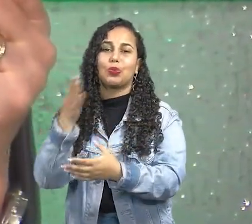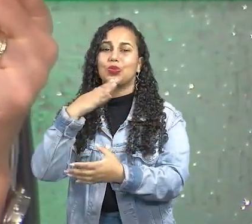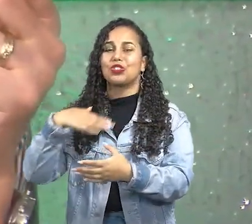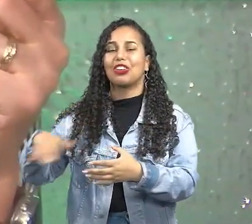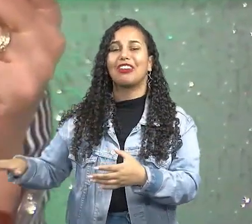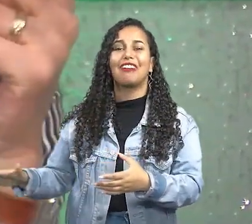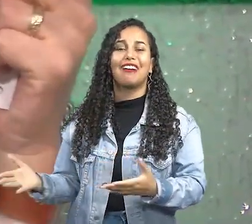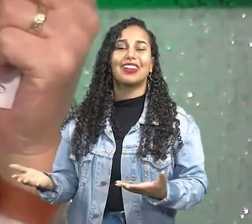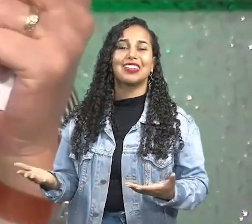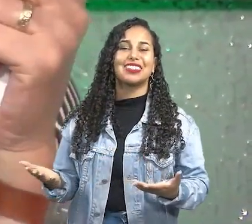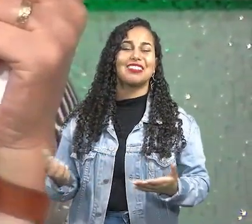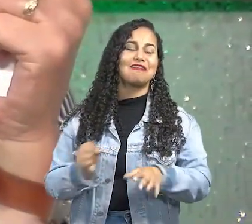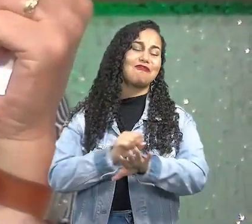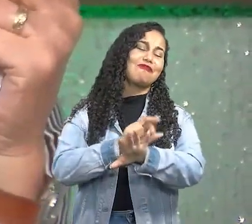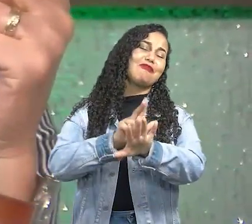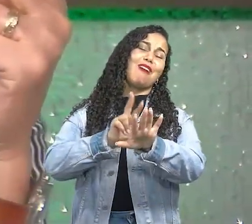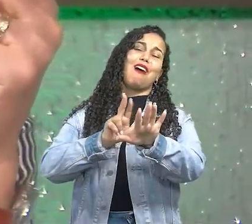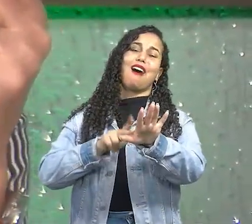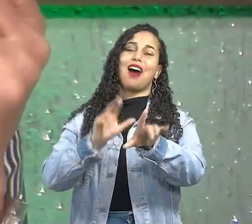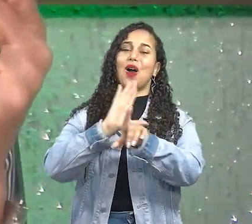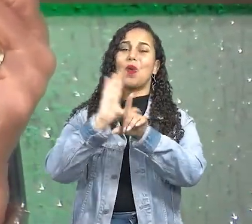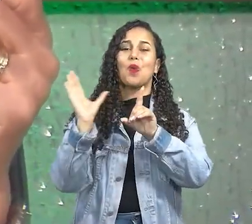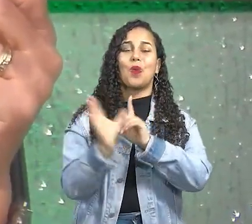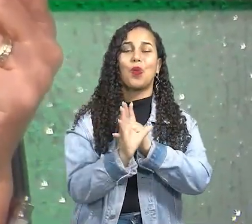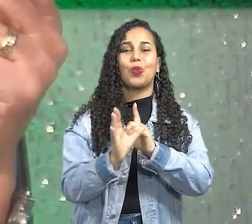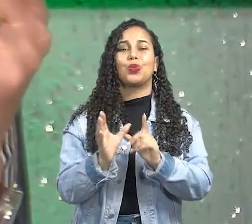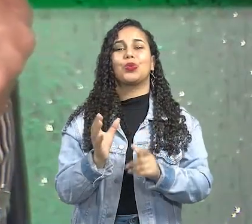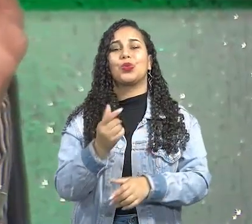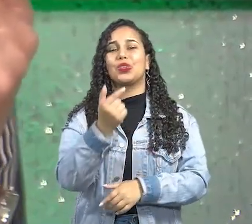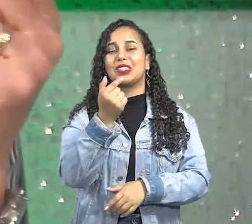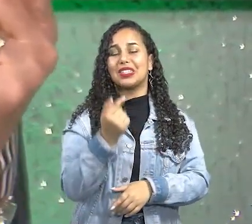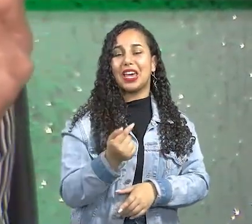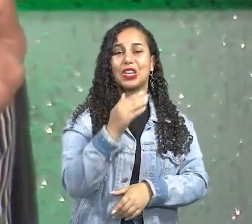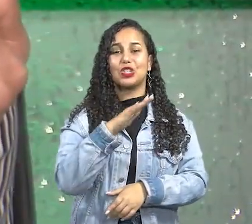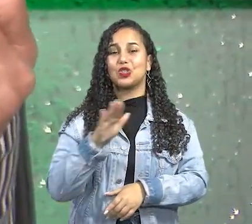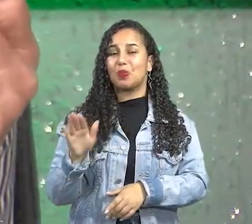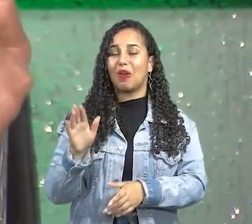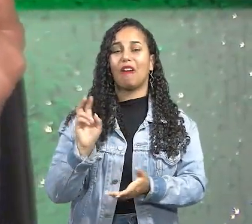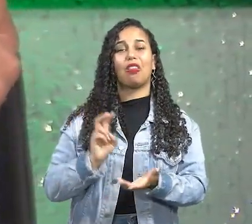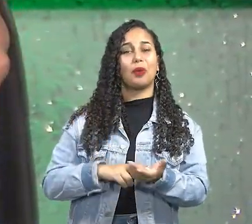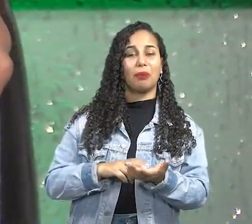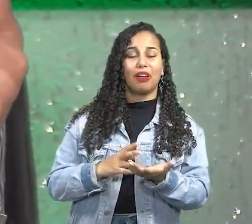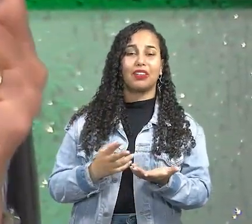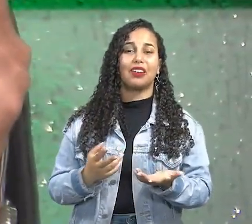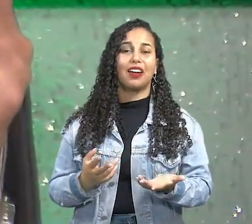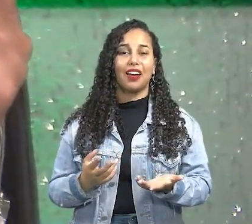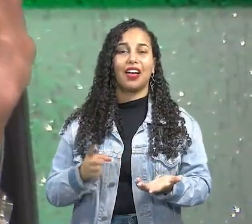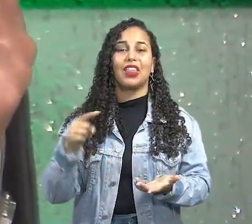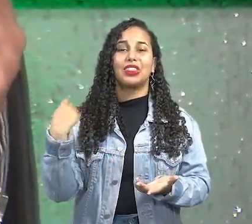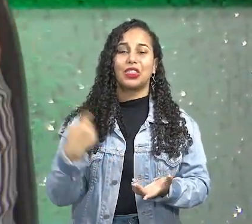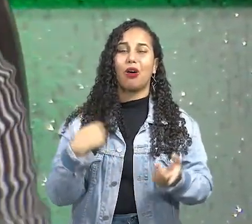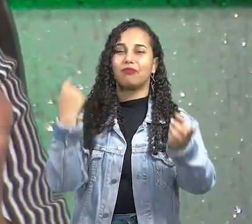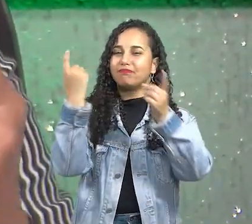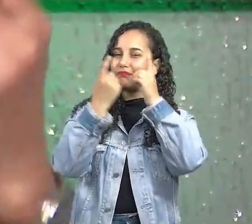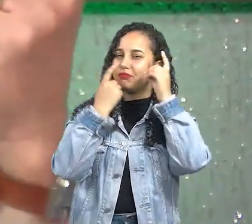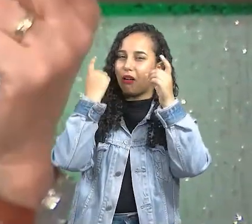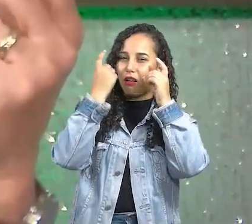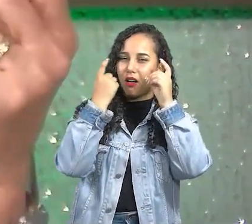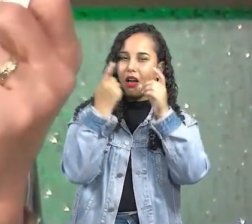juniores. Temos a igreja, vários cultos, cultos 7h30 da manhã. Nós